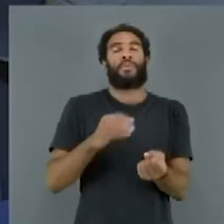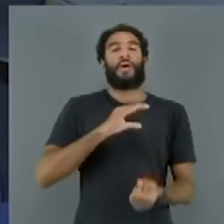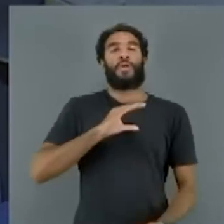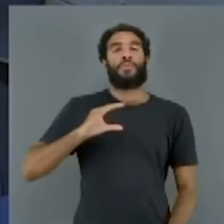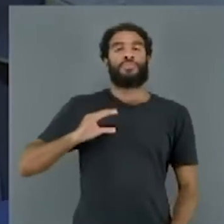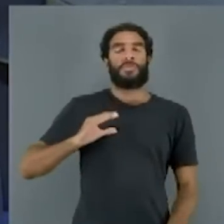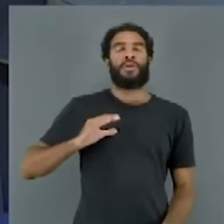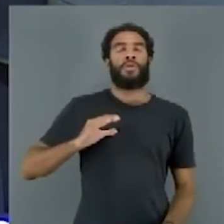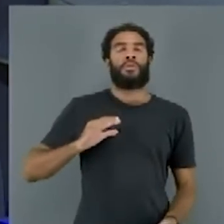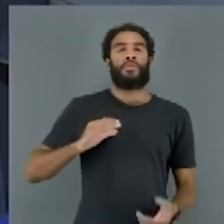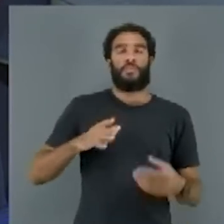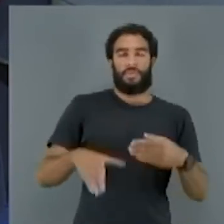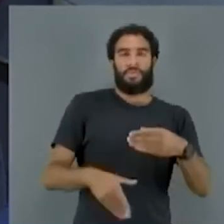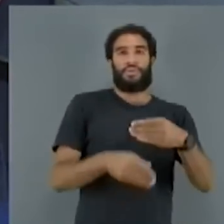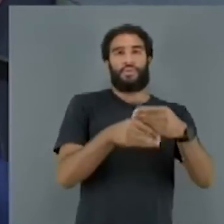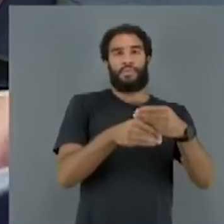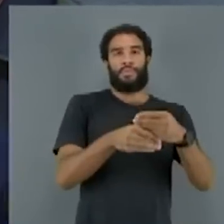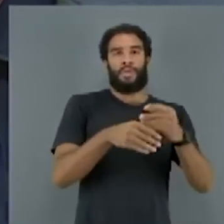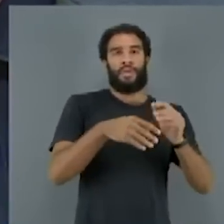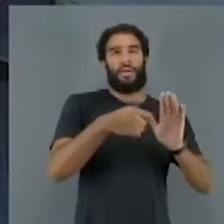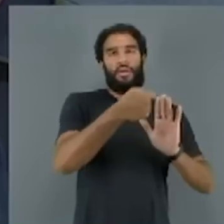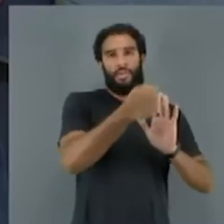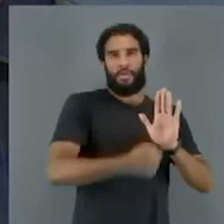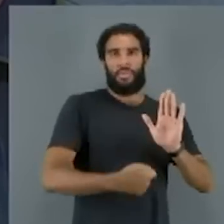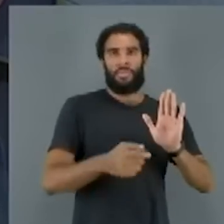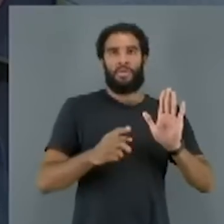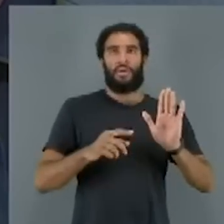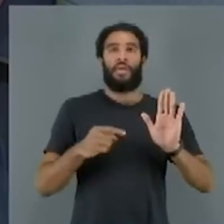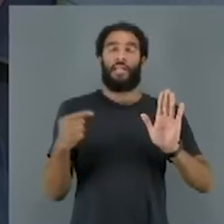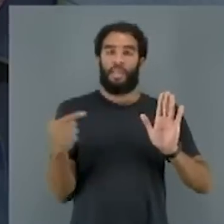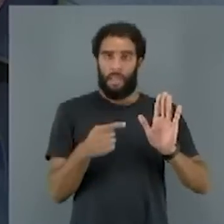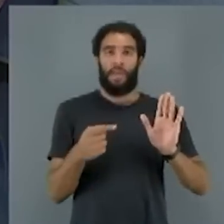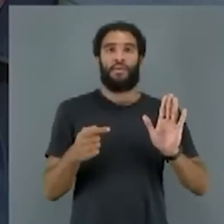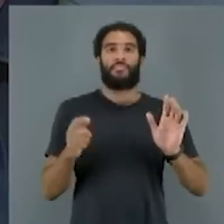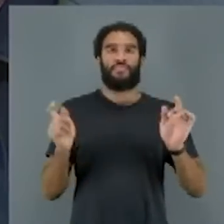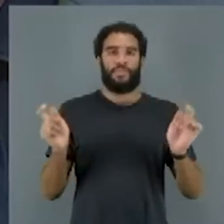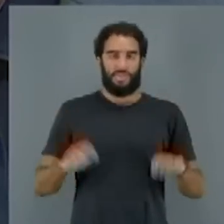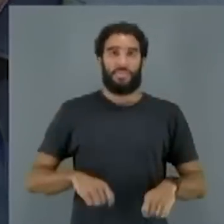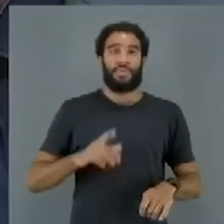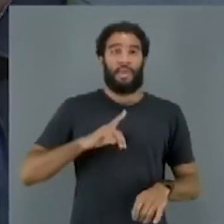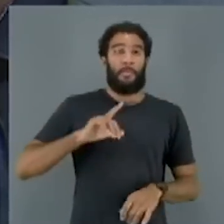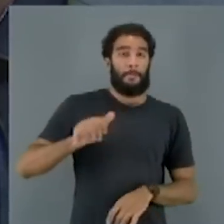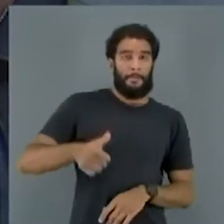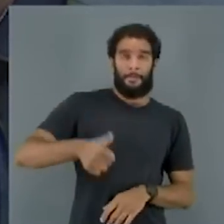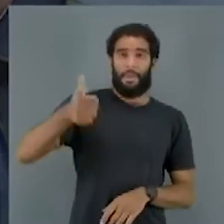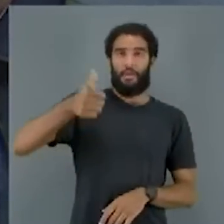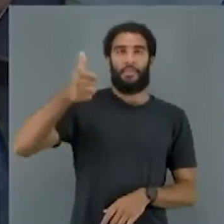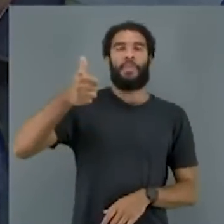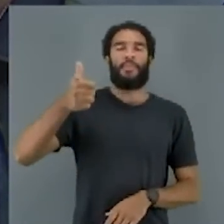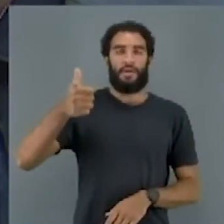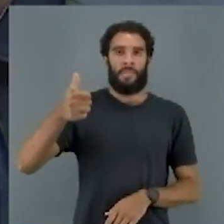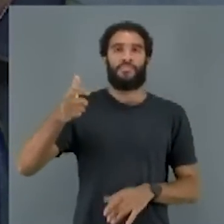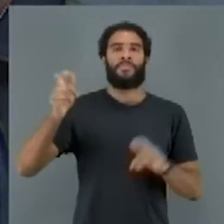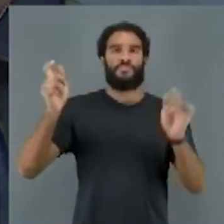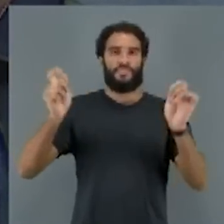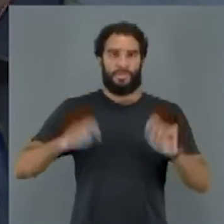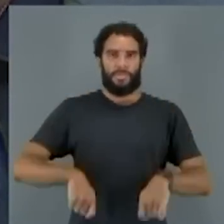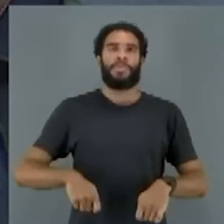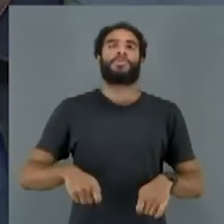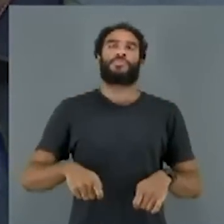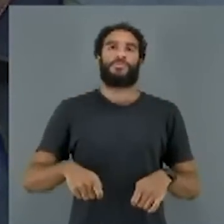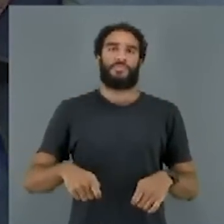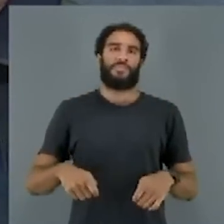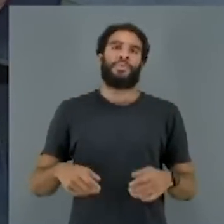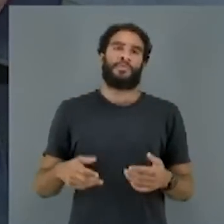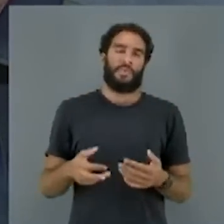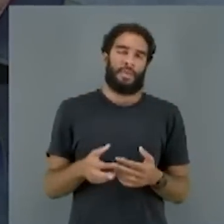juntada nos autos, onde a gente vai ter a possibilidade, pela primeira vez, de combater esta que